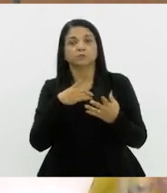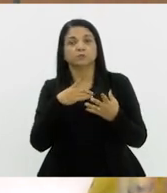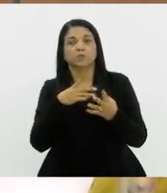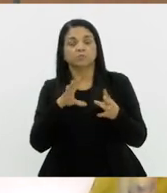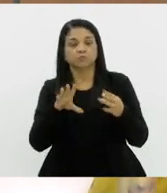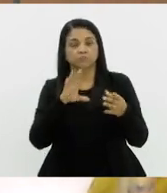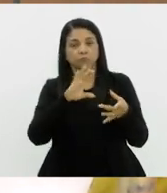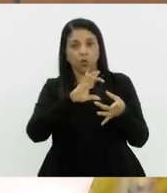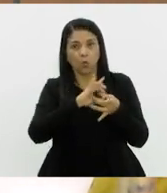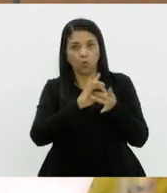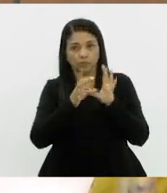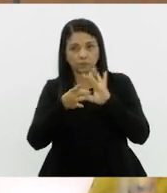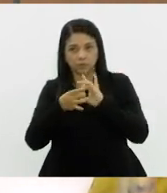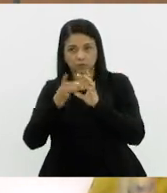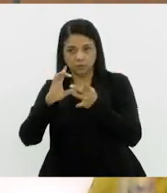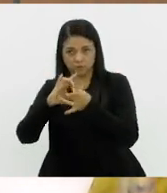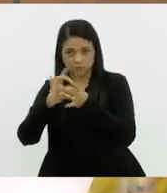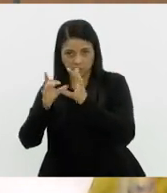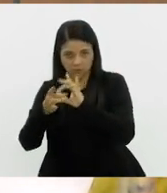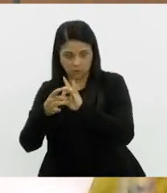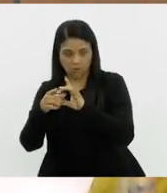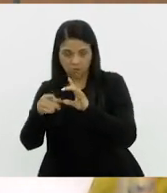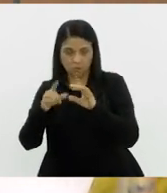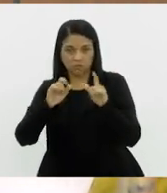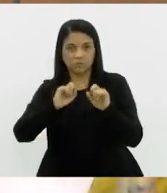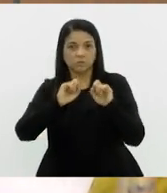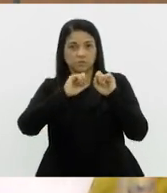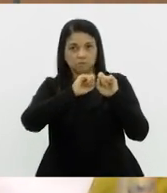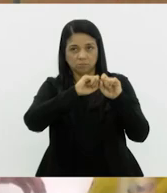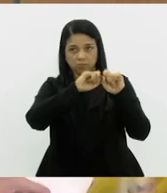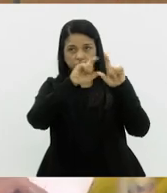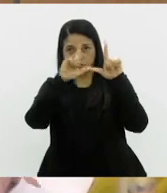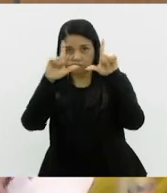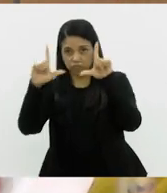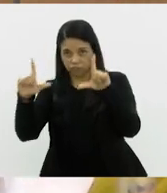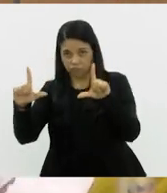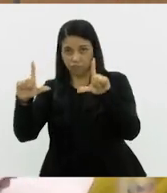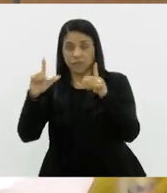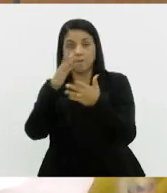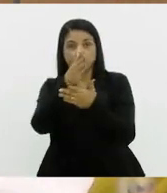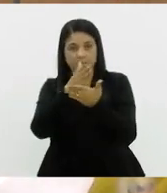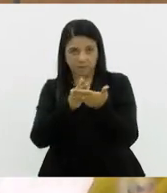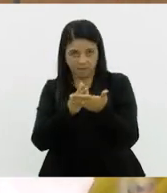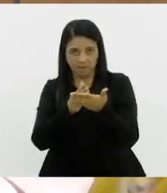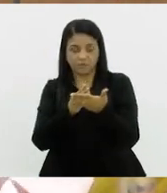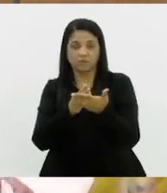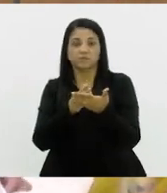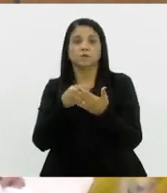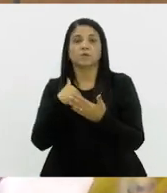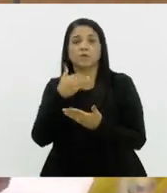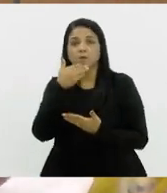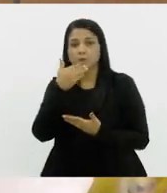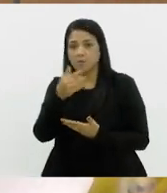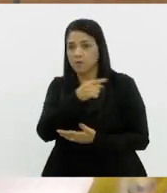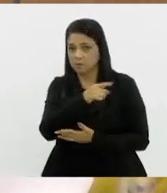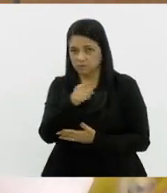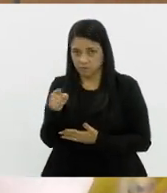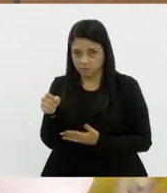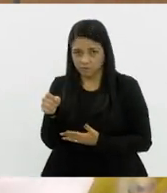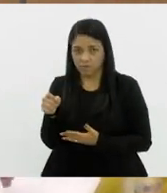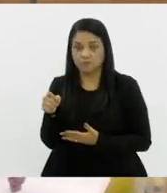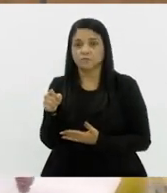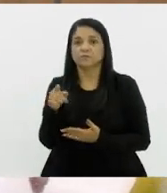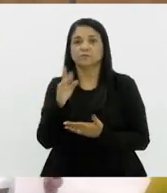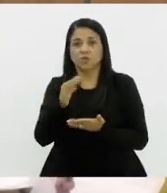por isso que já chega direto nesse slide, como vocês vão ver, está na metade da apresentação, e peço vênias às senhoras e senhores, porque